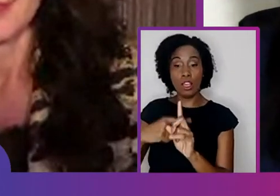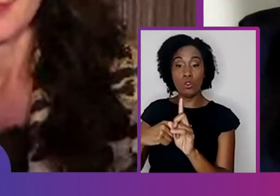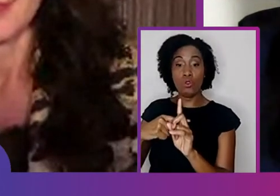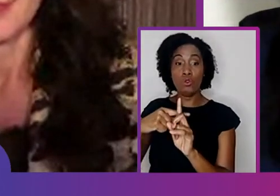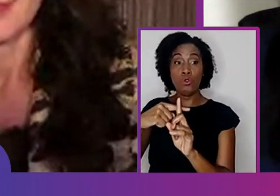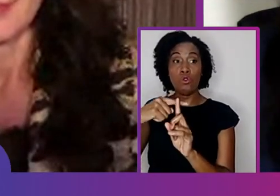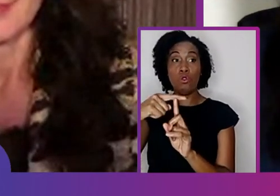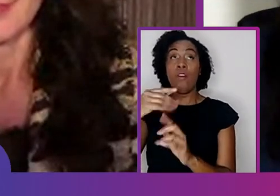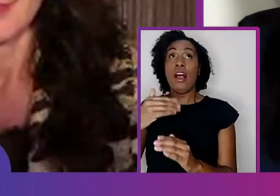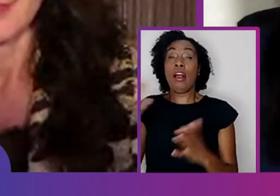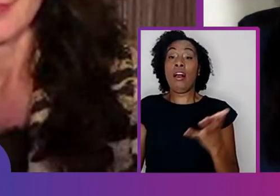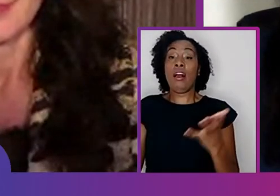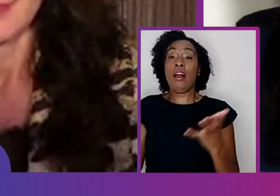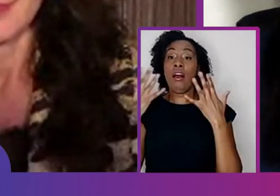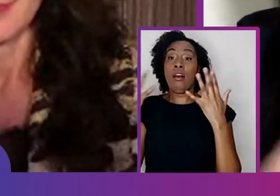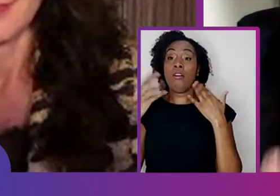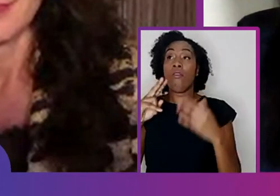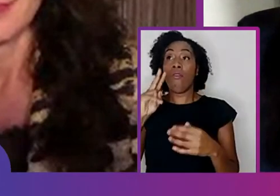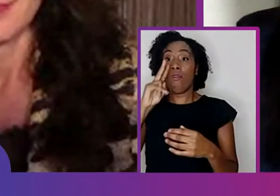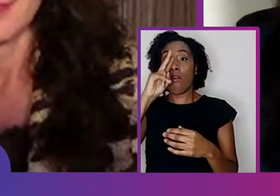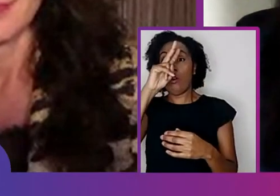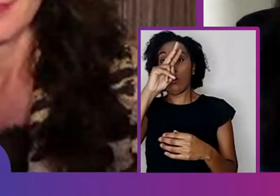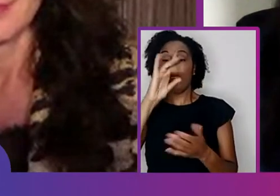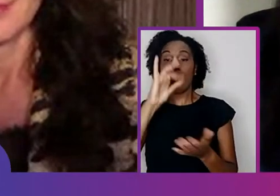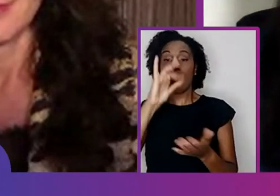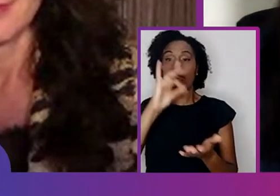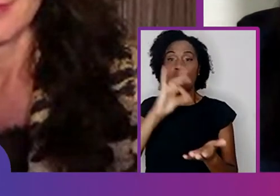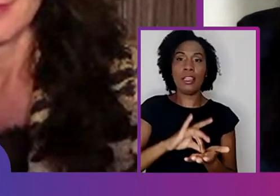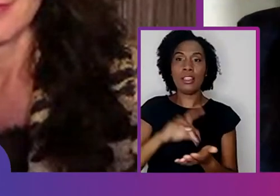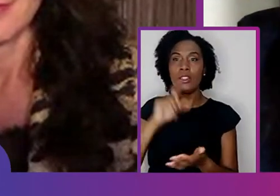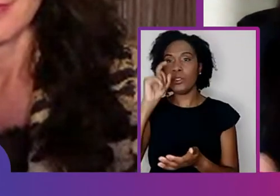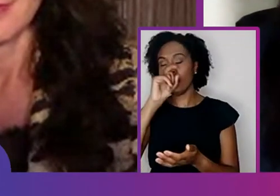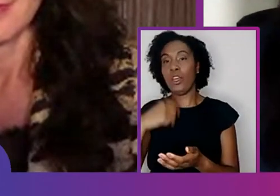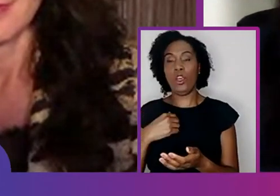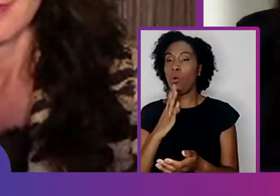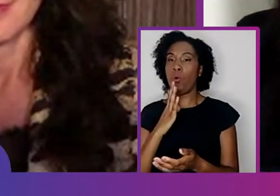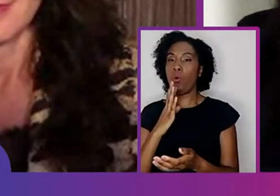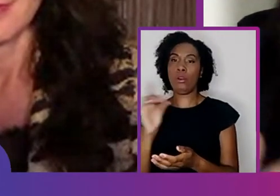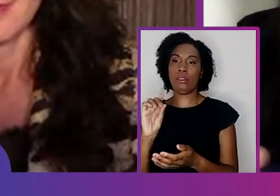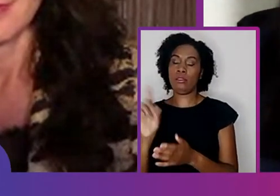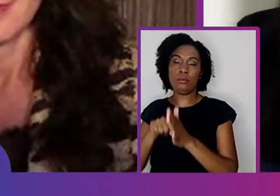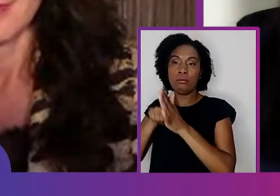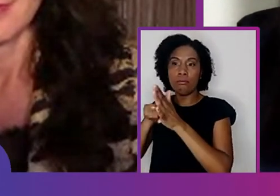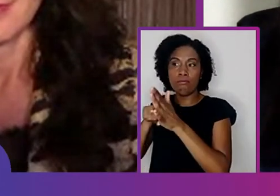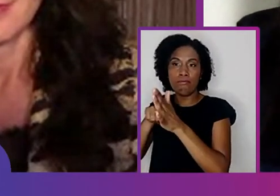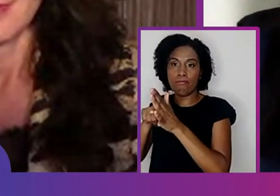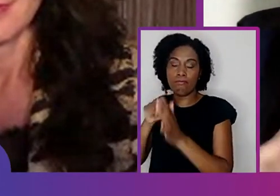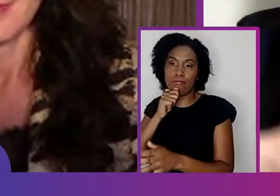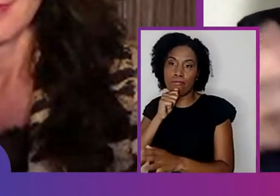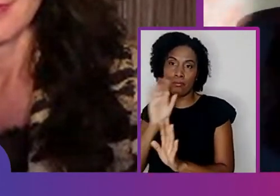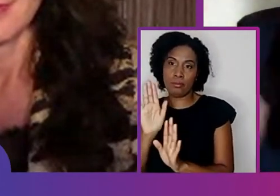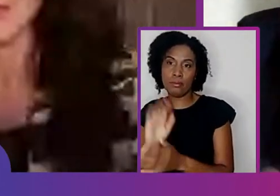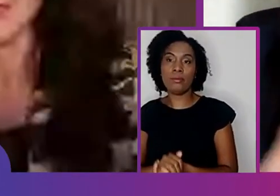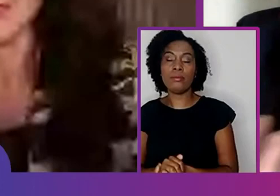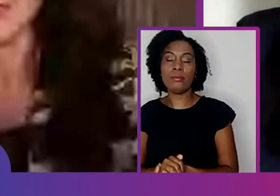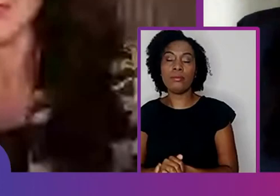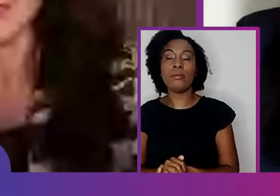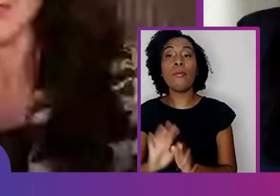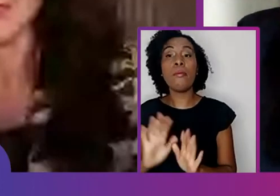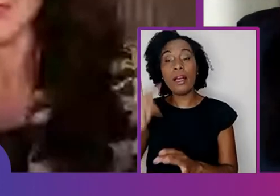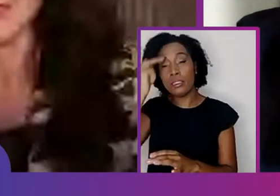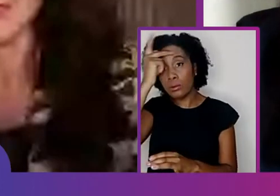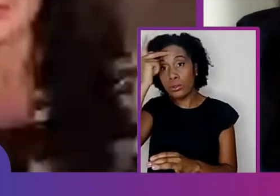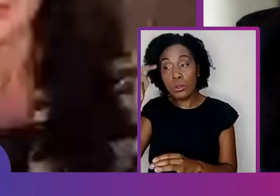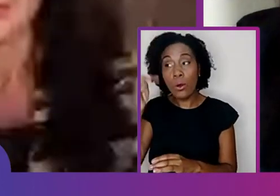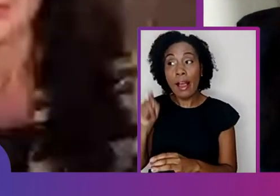conhecimento suficiente para saber se isso é uma verdade absoluta, não estudo sobre isso. Mas essas pessoas provavelmente estão diante de um conjunto